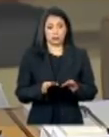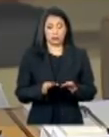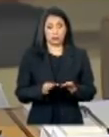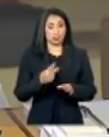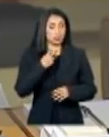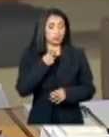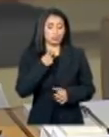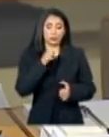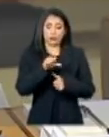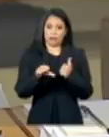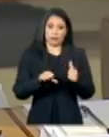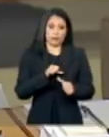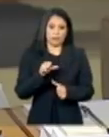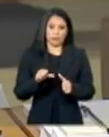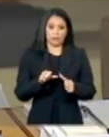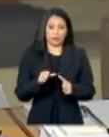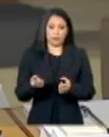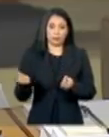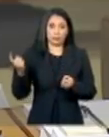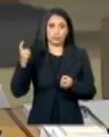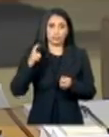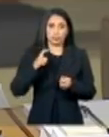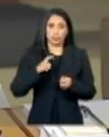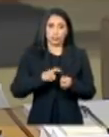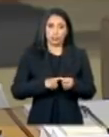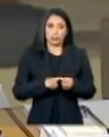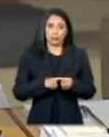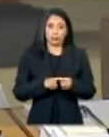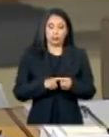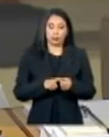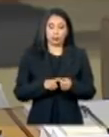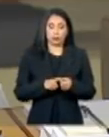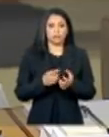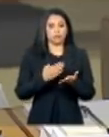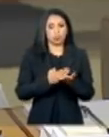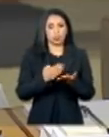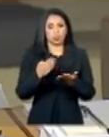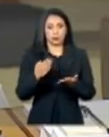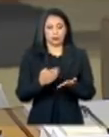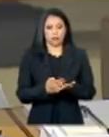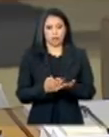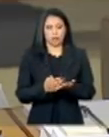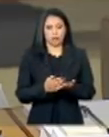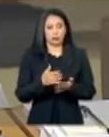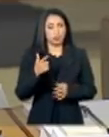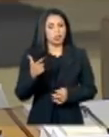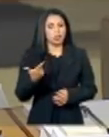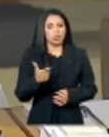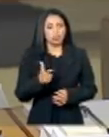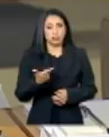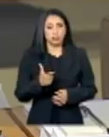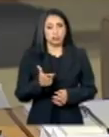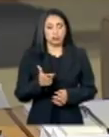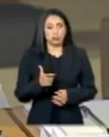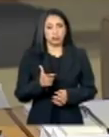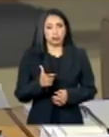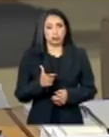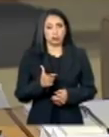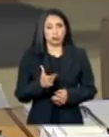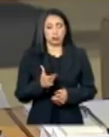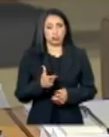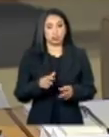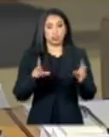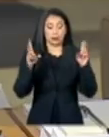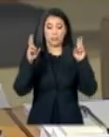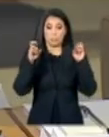mas volto a tecla iniciá não se tem matéria